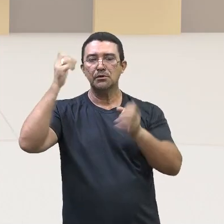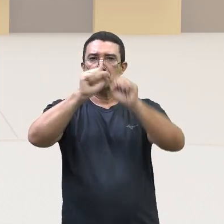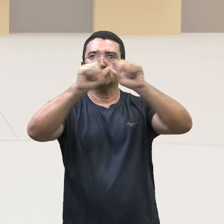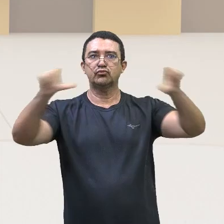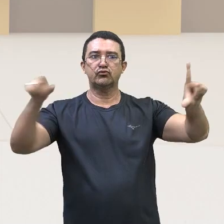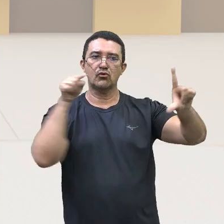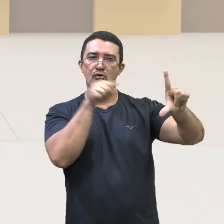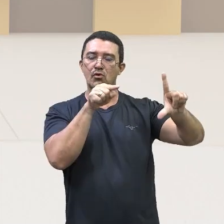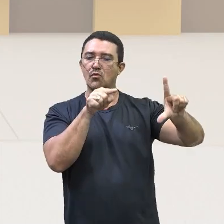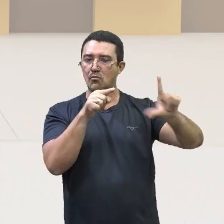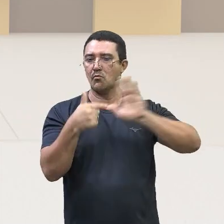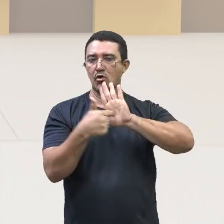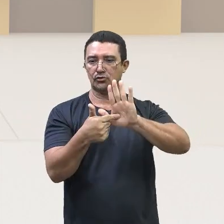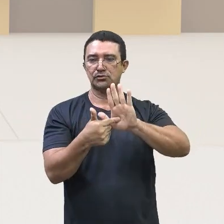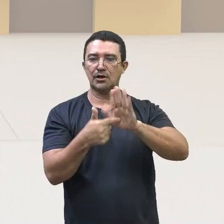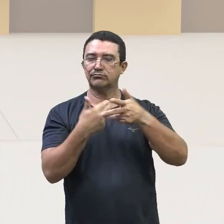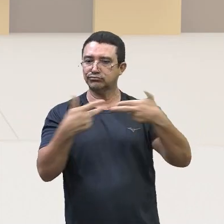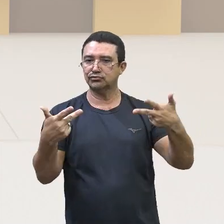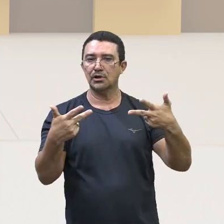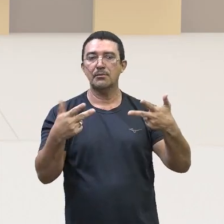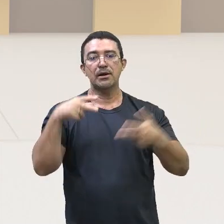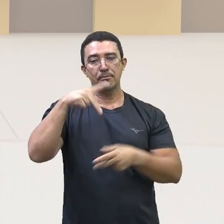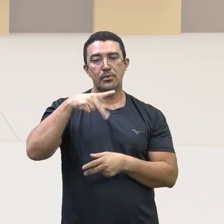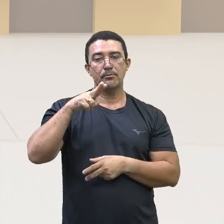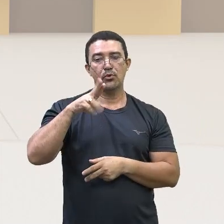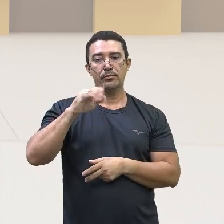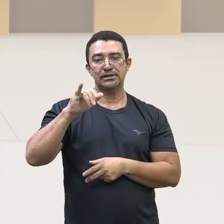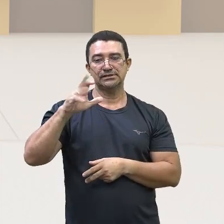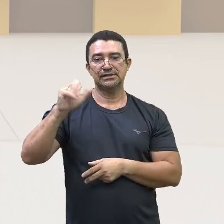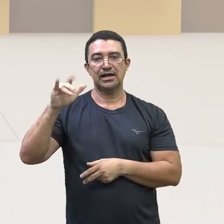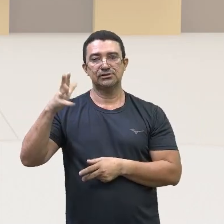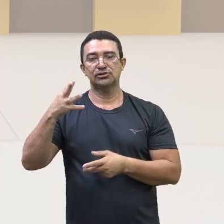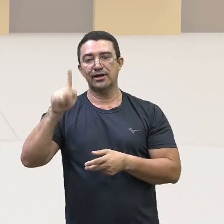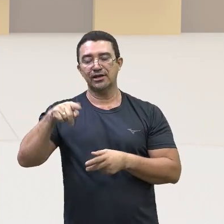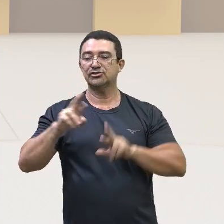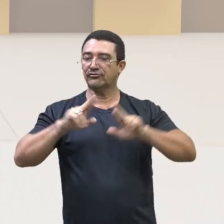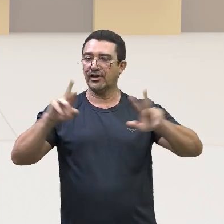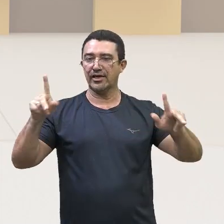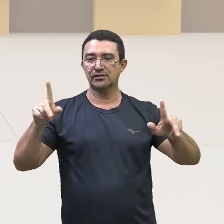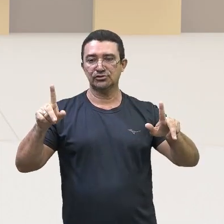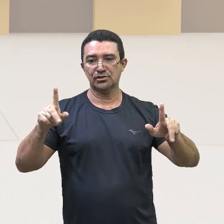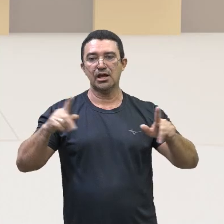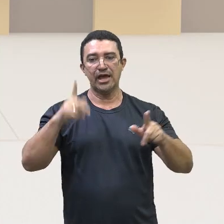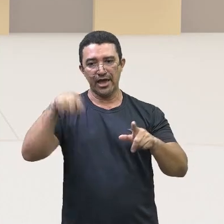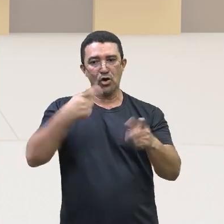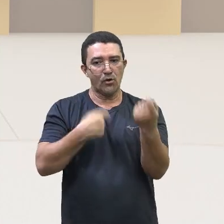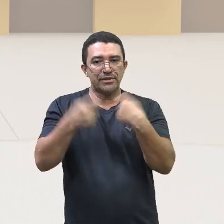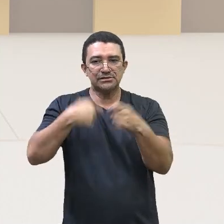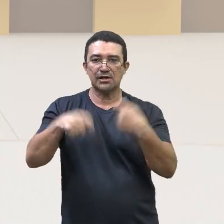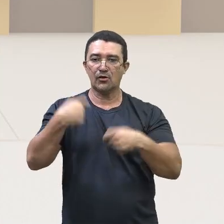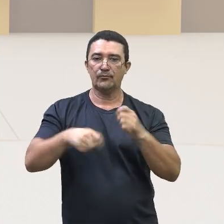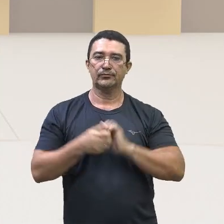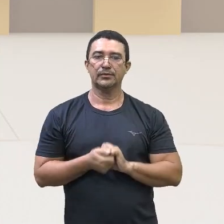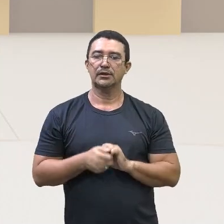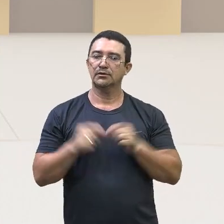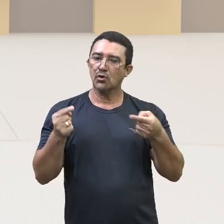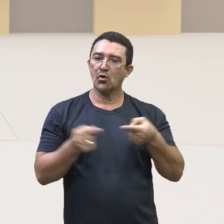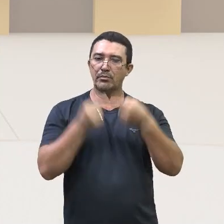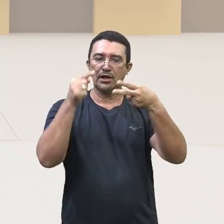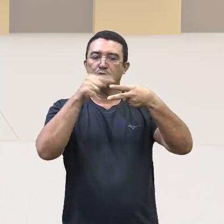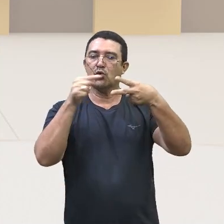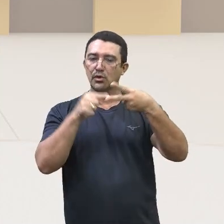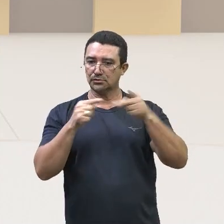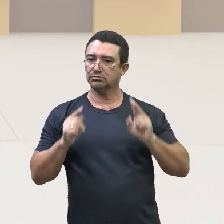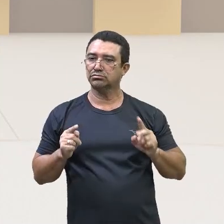dela é 100% comercial. E carrega características da propaganda, inclusive. Isso, né? Elas estão ali sempre ligadas, mas é importante